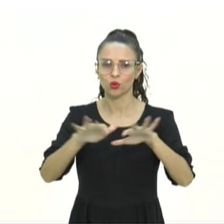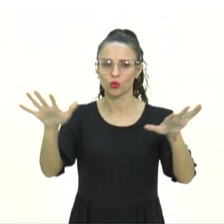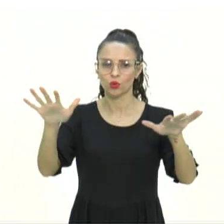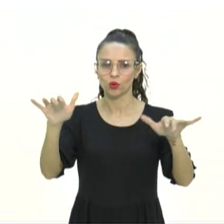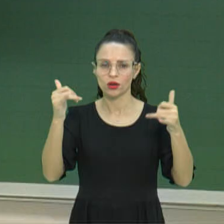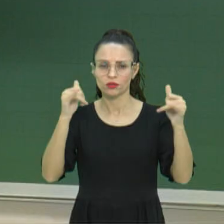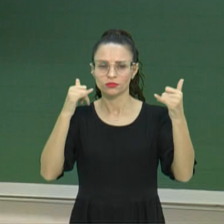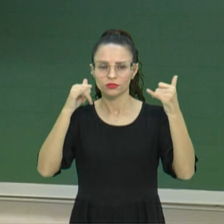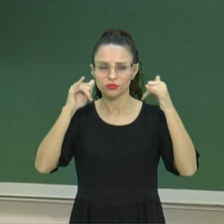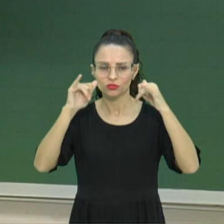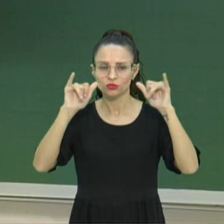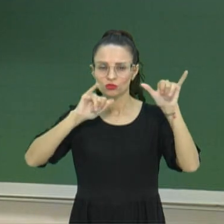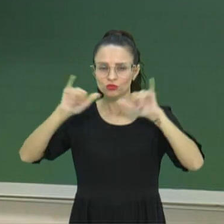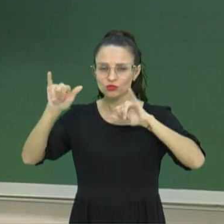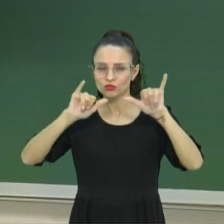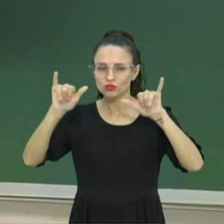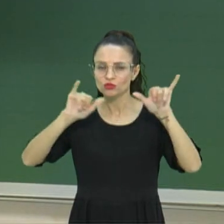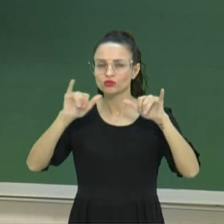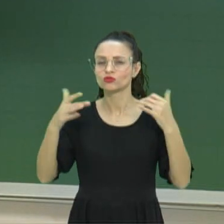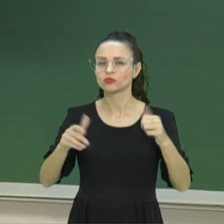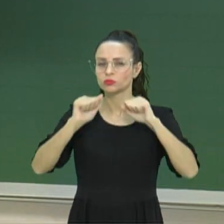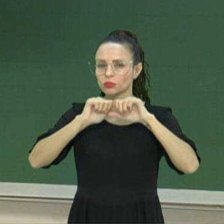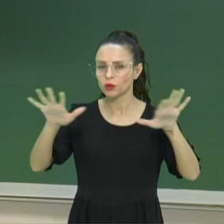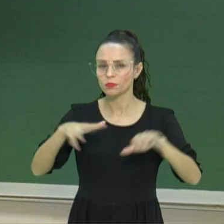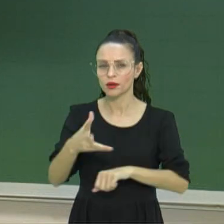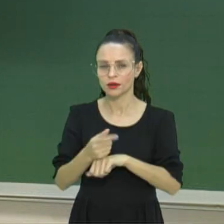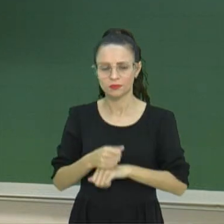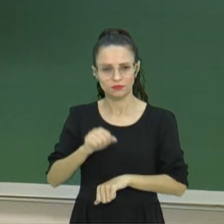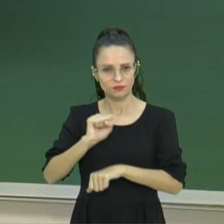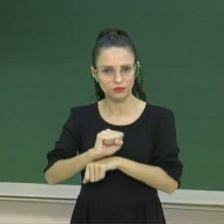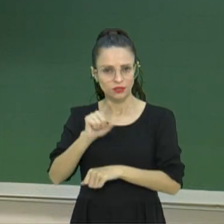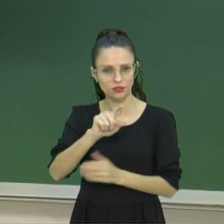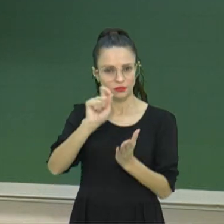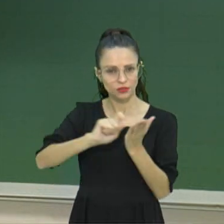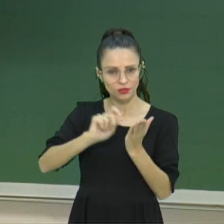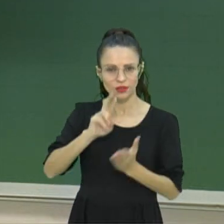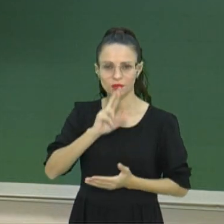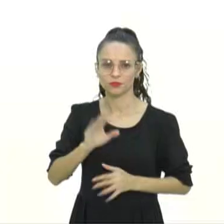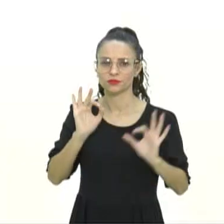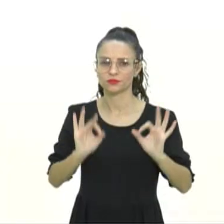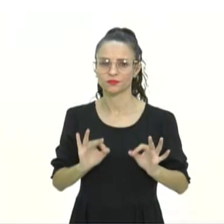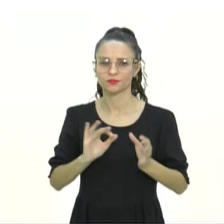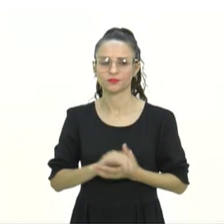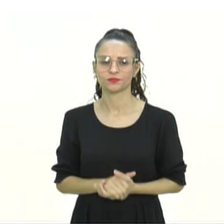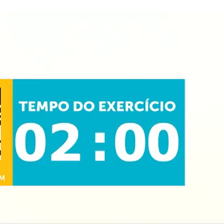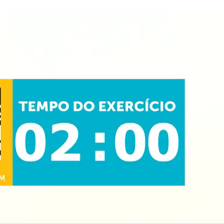das notícias. Pare um pouquinho e anote a sua resposta correta.